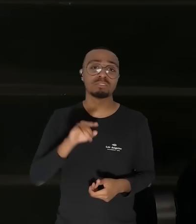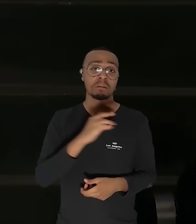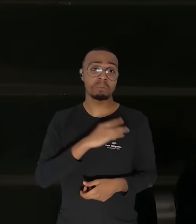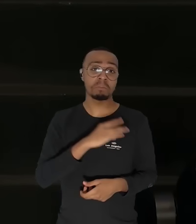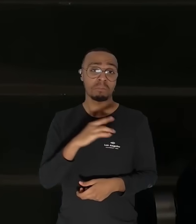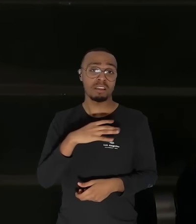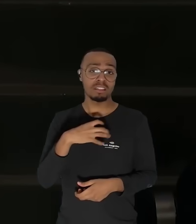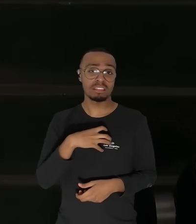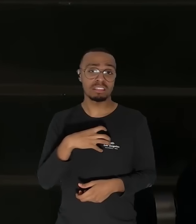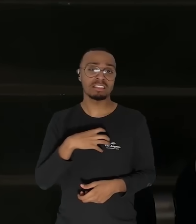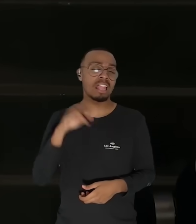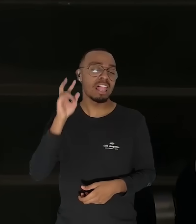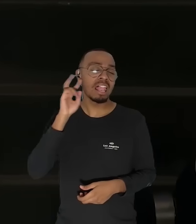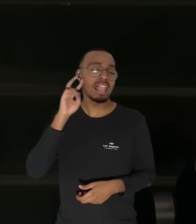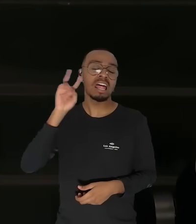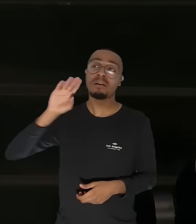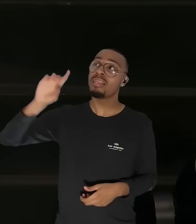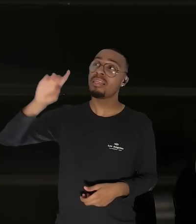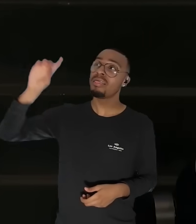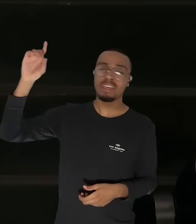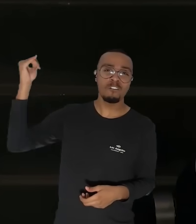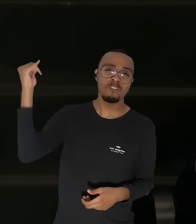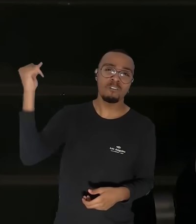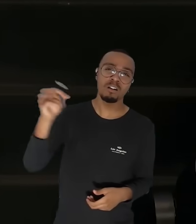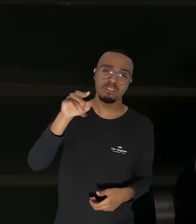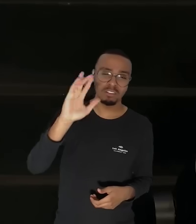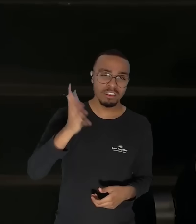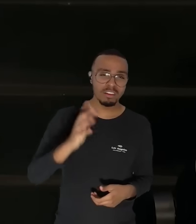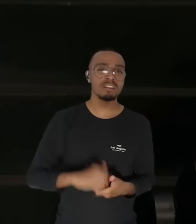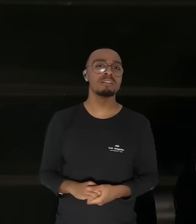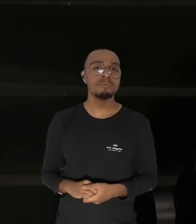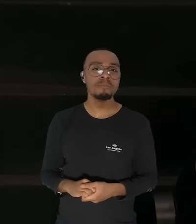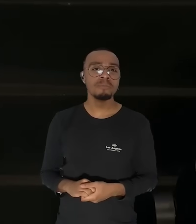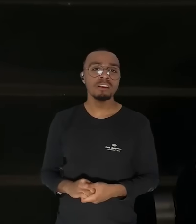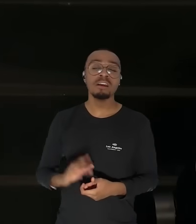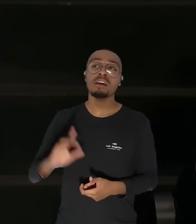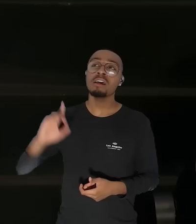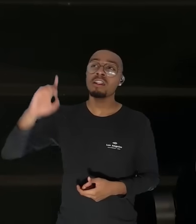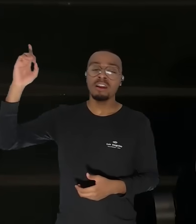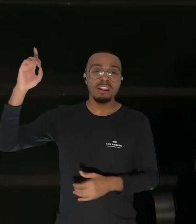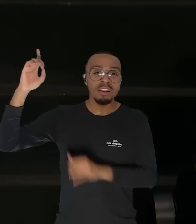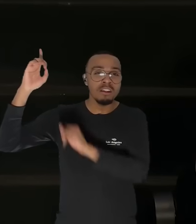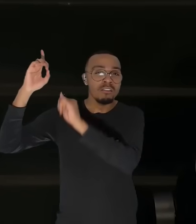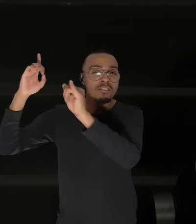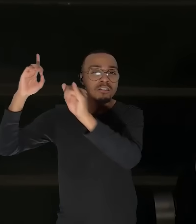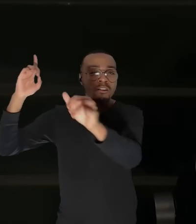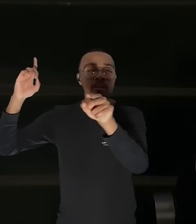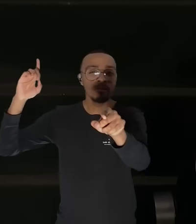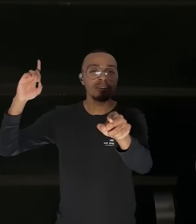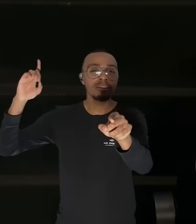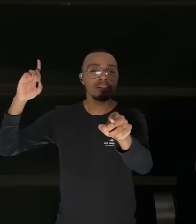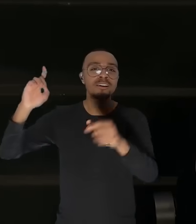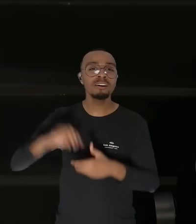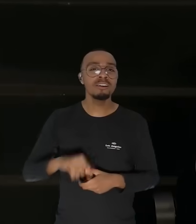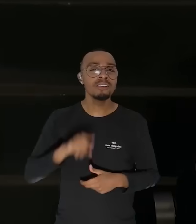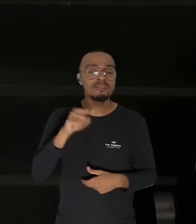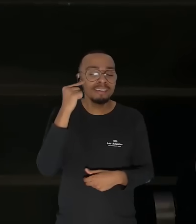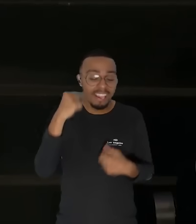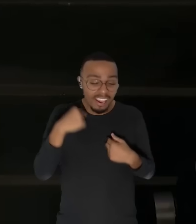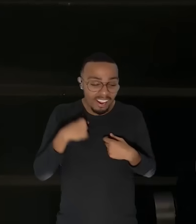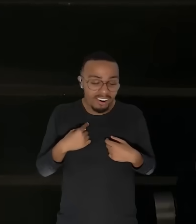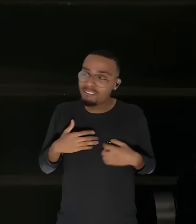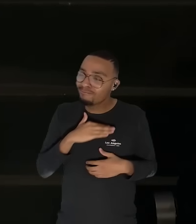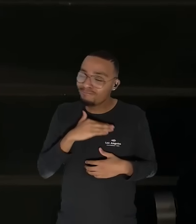lembra da minha voz. Quando você atravessar, eu vou estar com você, eu estou te dando a minha palavra, e eu estou dizendo para alguns aqui que estão dizendo, eu vou me afogar